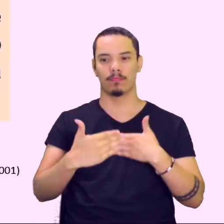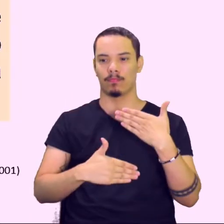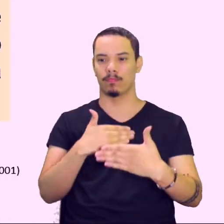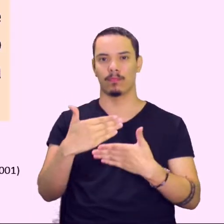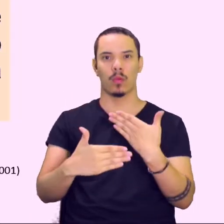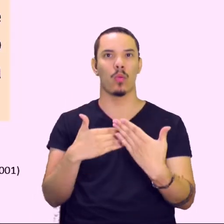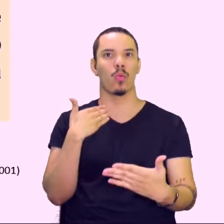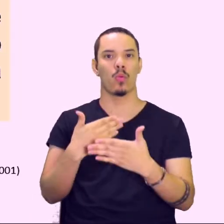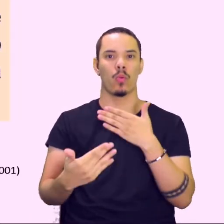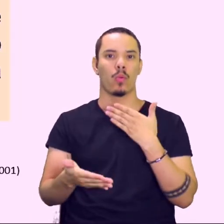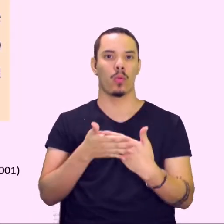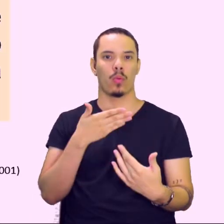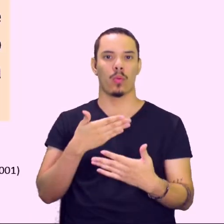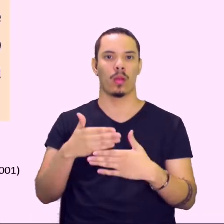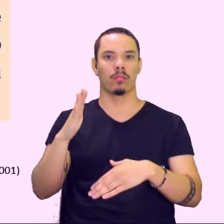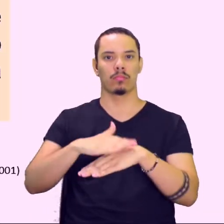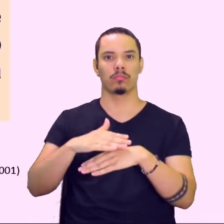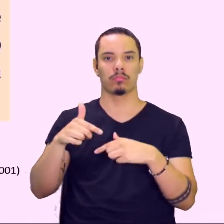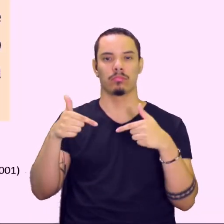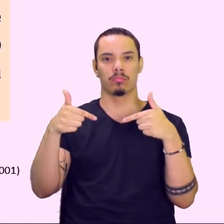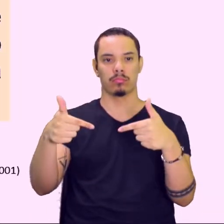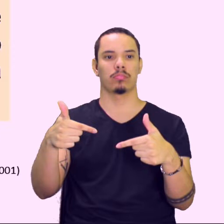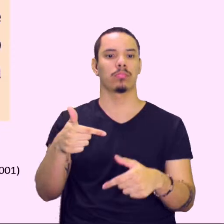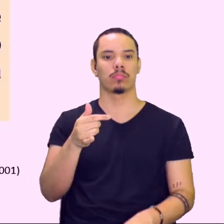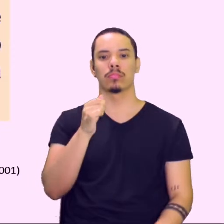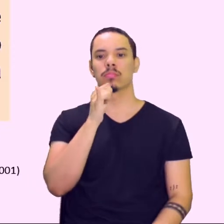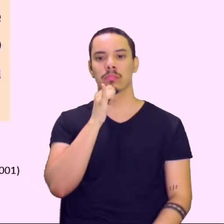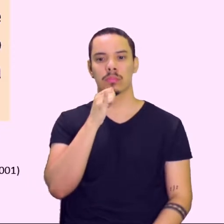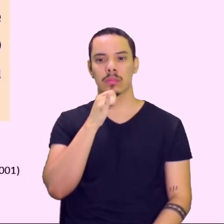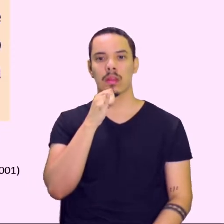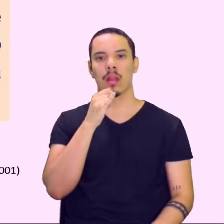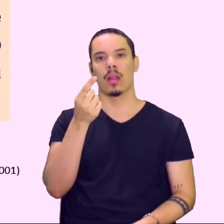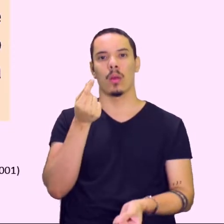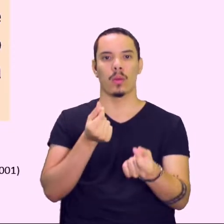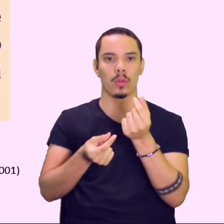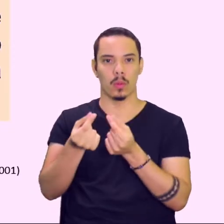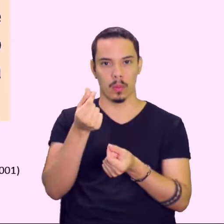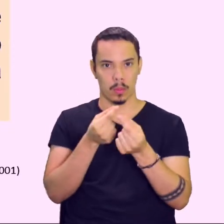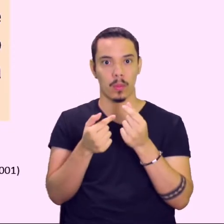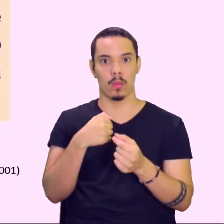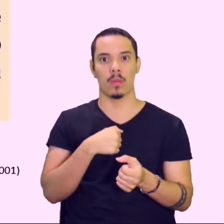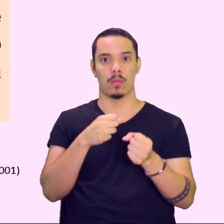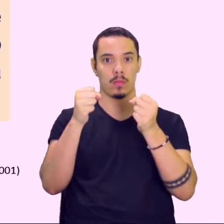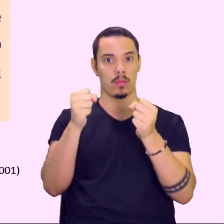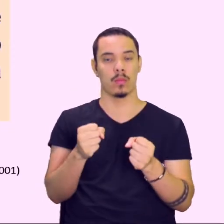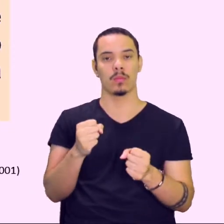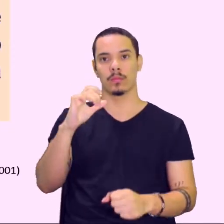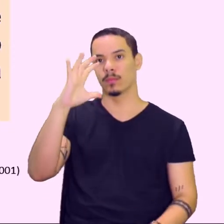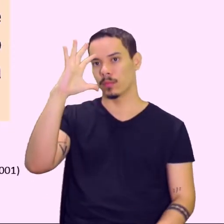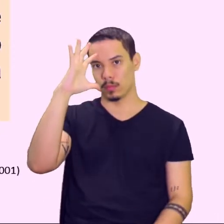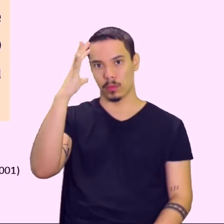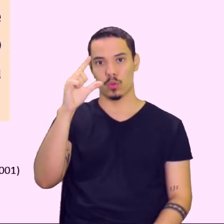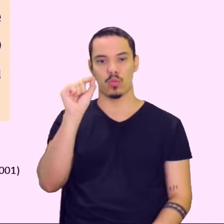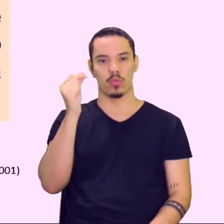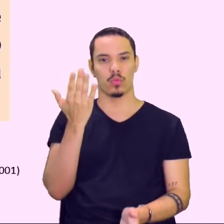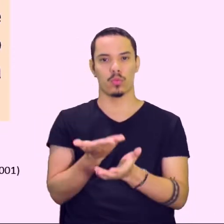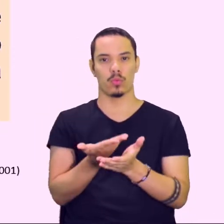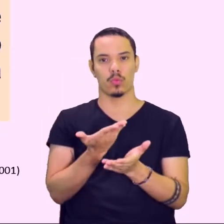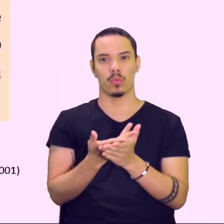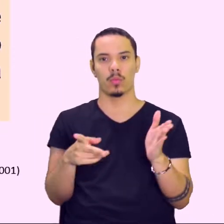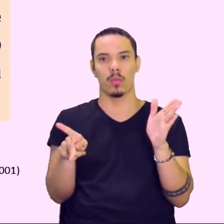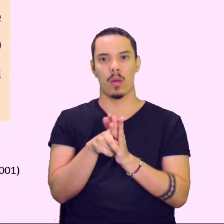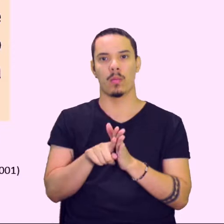qualquer atividade, Isso. tipo assim, tipo do cunho econômico. Isso. Eu posso de repente até fazer um estudo científico